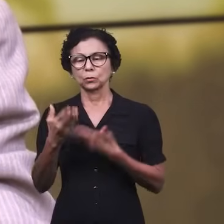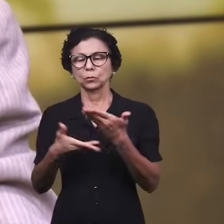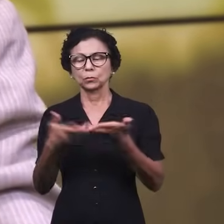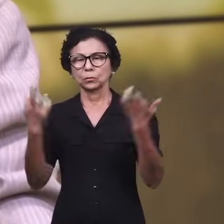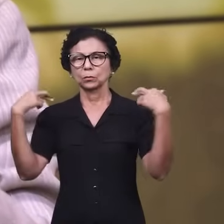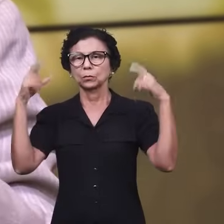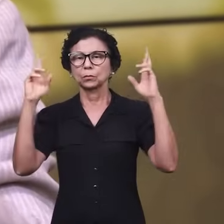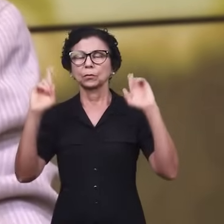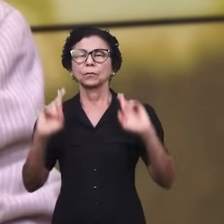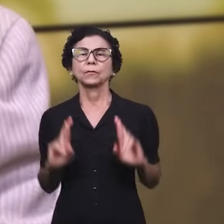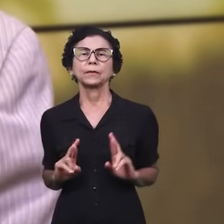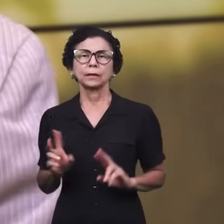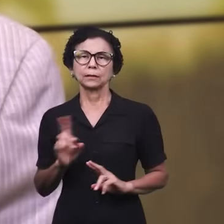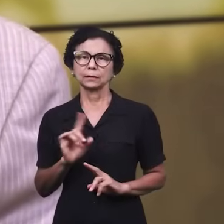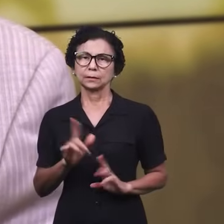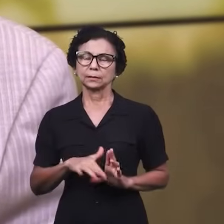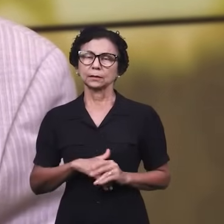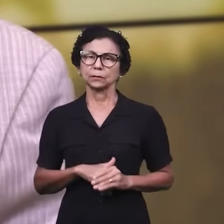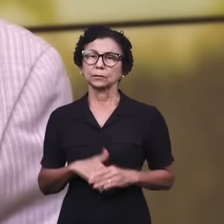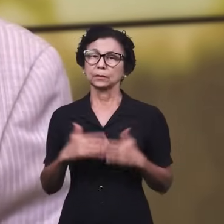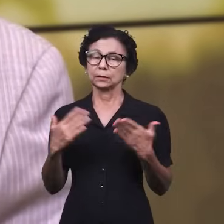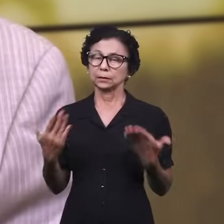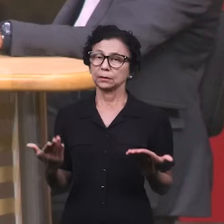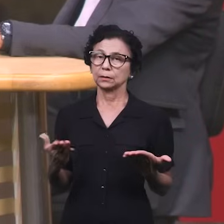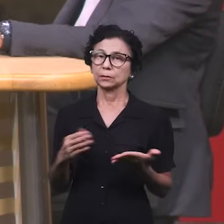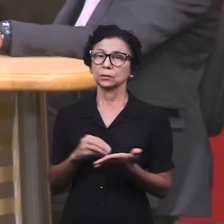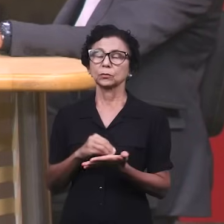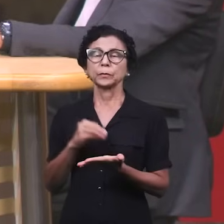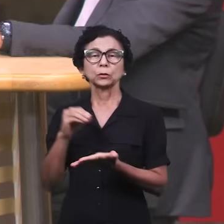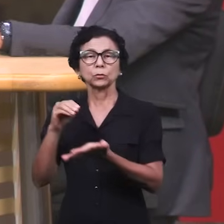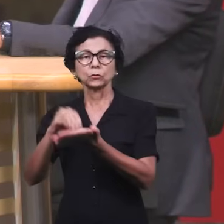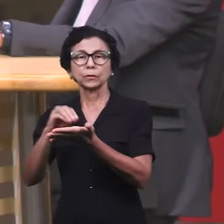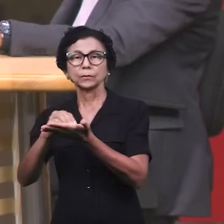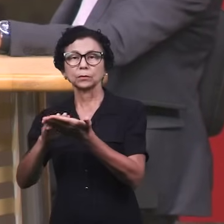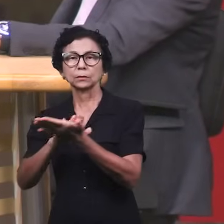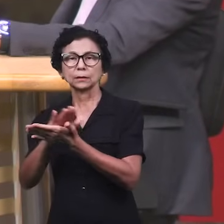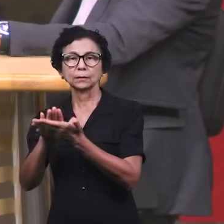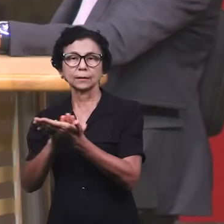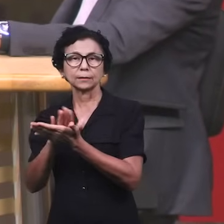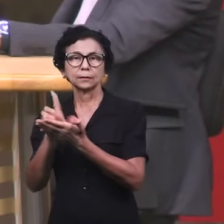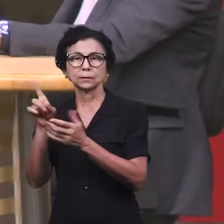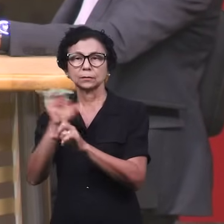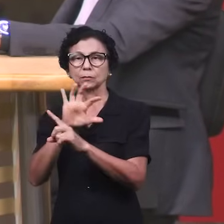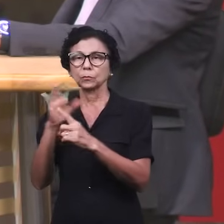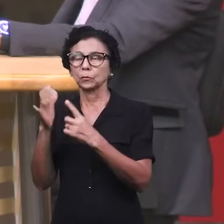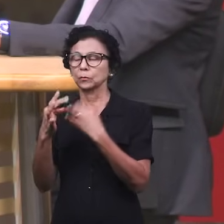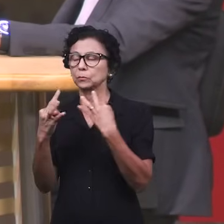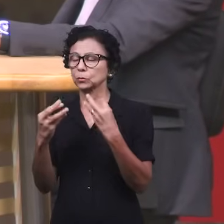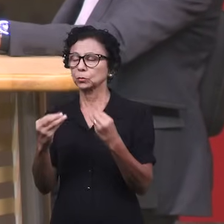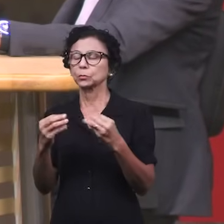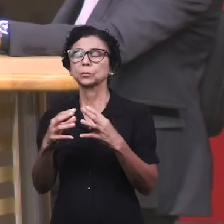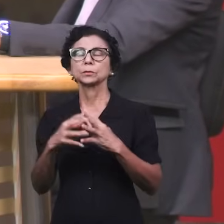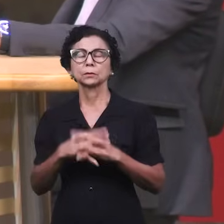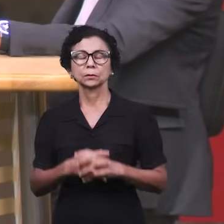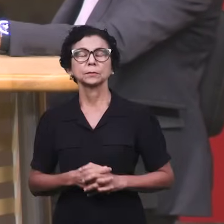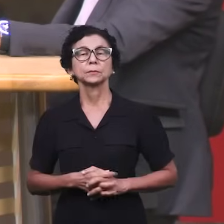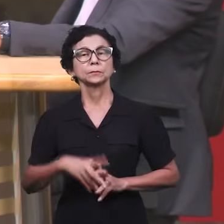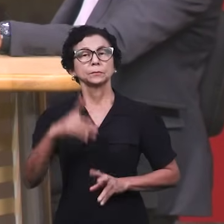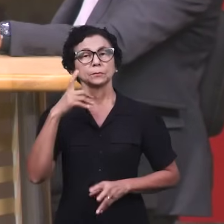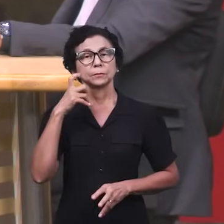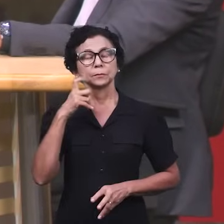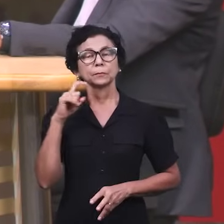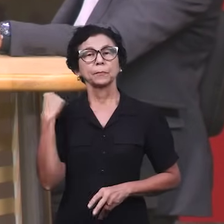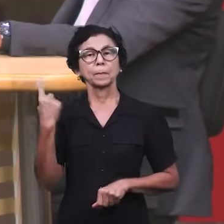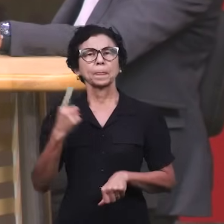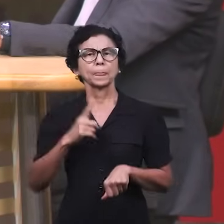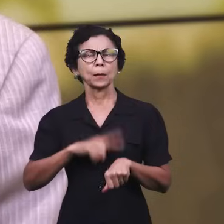no Altar do Senhor para adorar o nome do senhor isso é muito interessante Amém e nós vivemos um momento em que eu